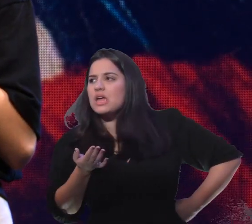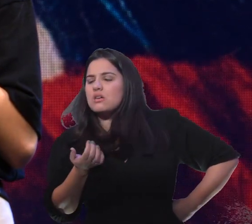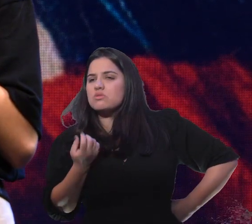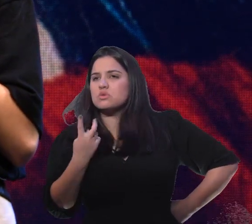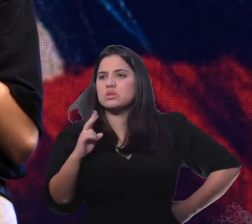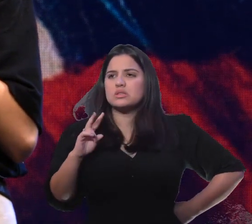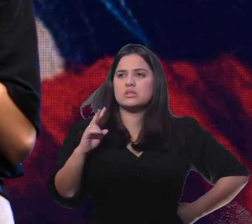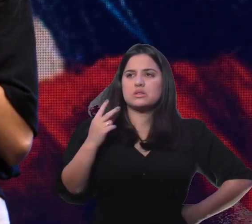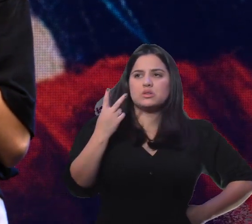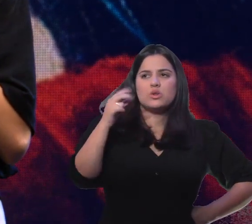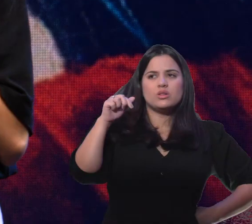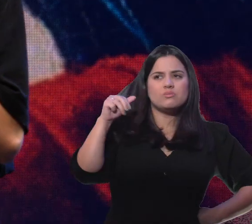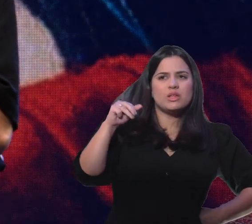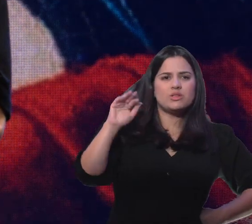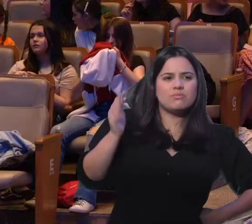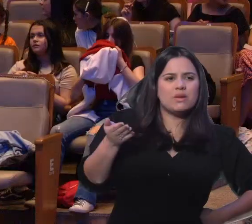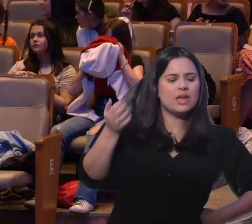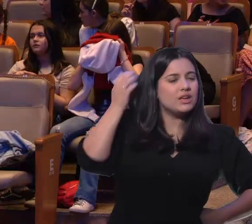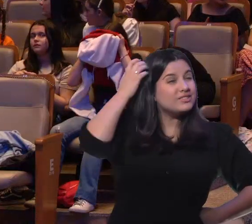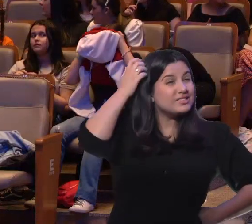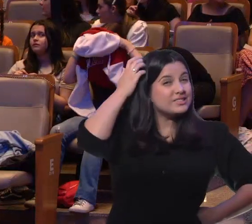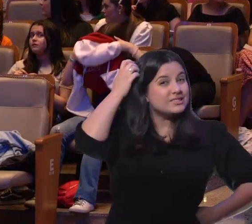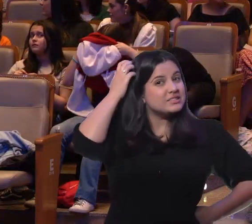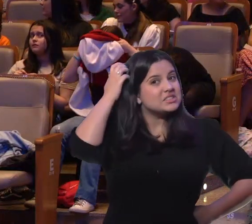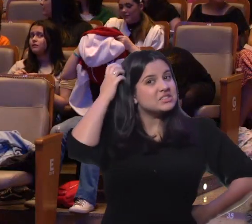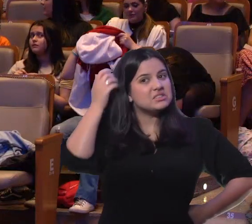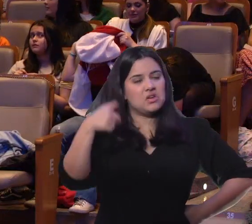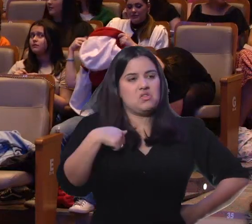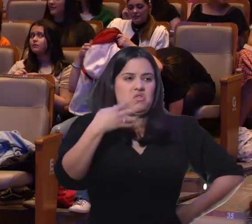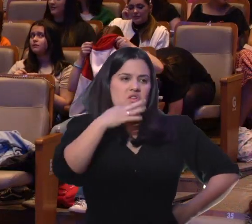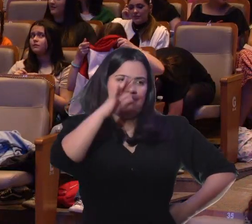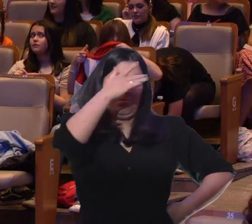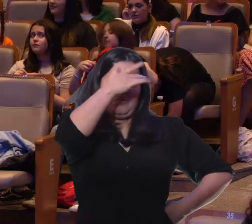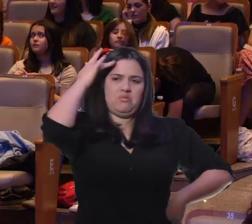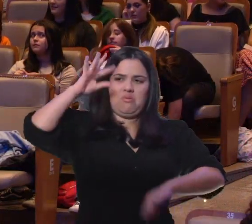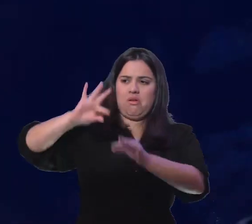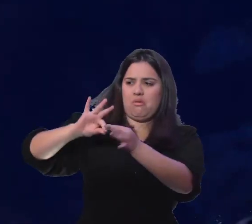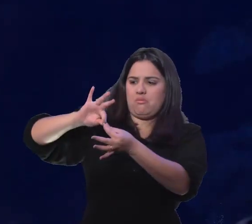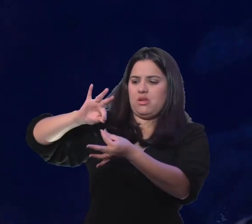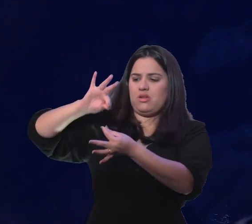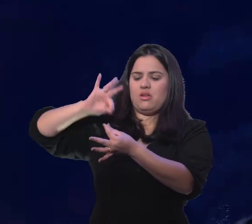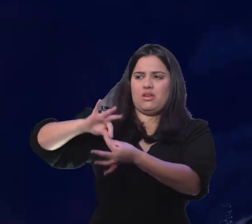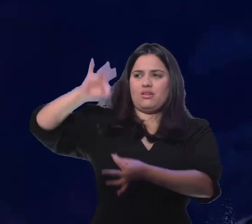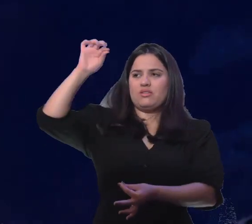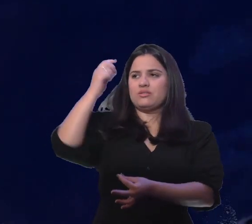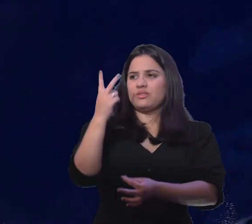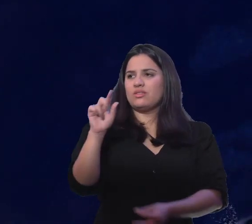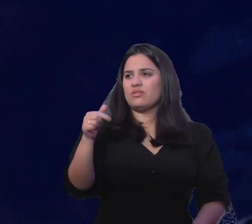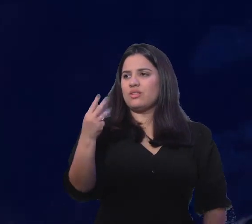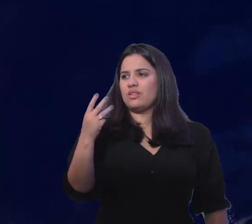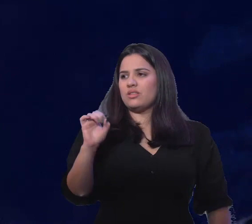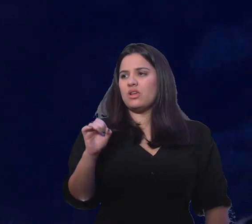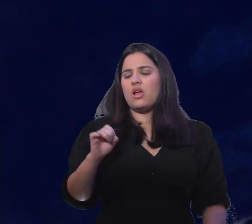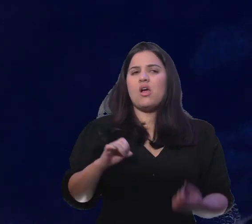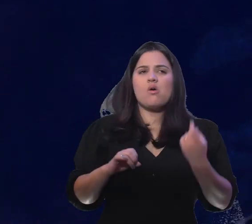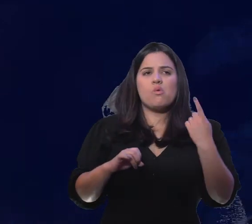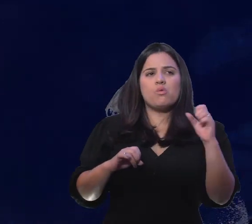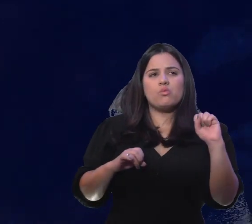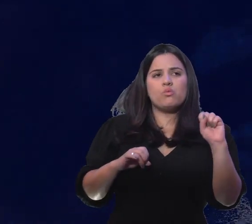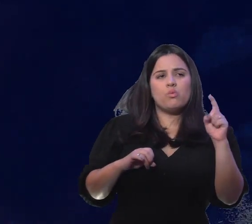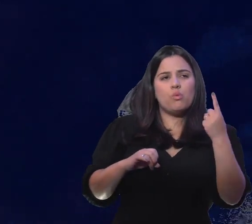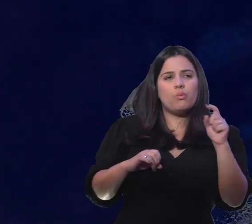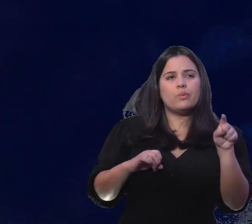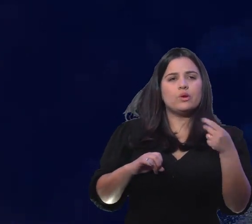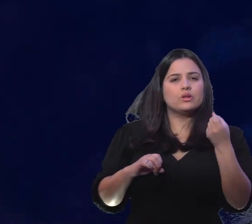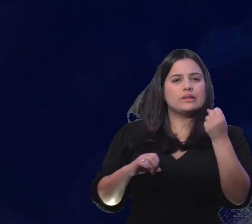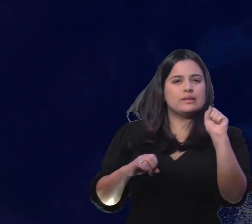2,5? É isso que eu ouvi, tá certo isso? Eu não conheço uma pessoa de 2,5, isso aí é bem alto mesmo. Mas 1,85,